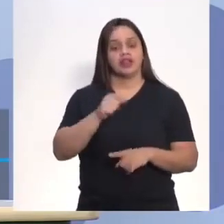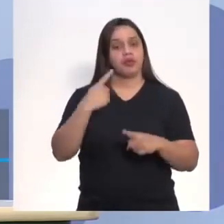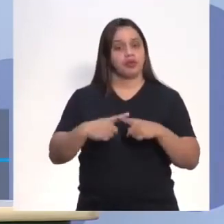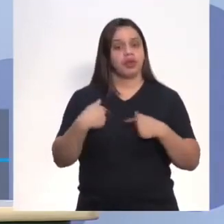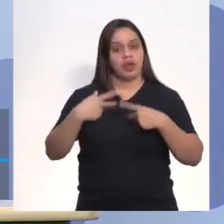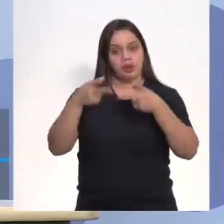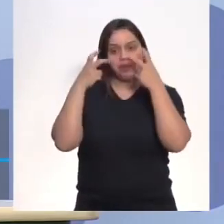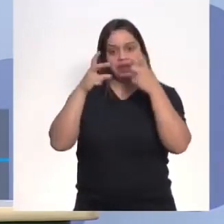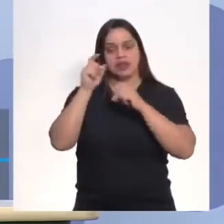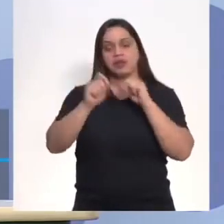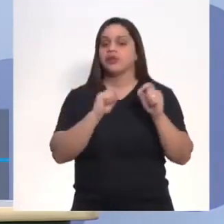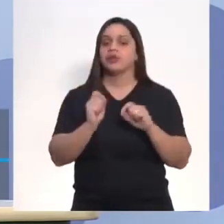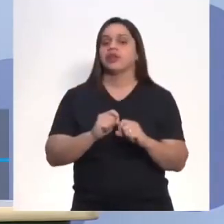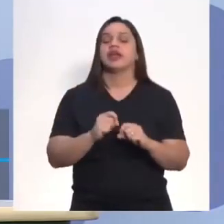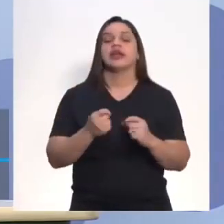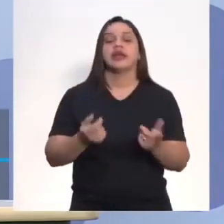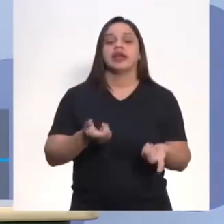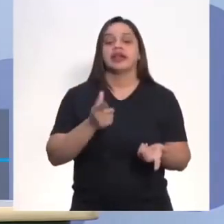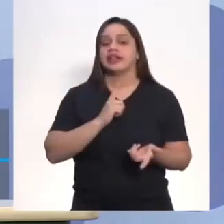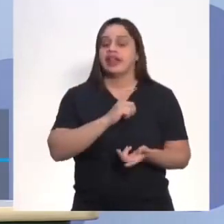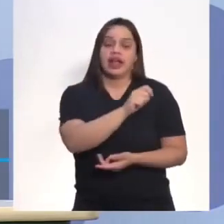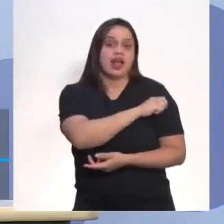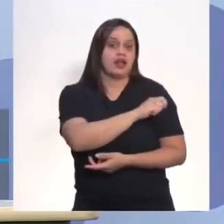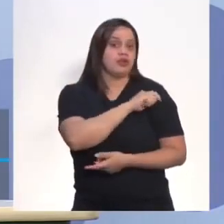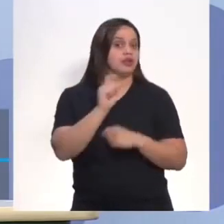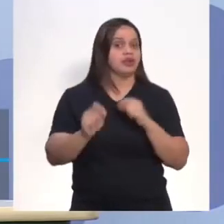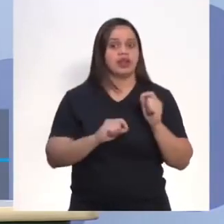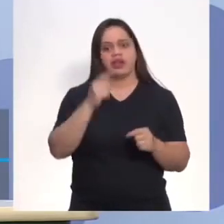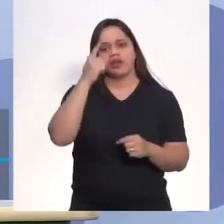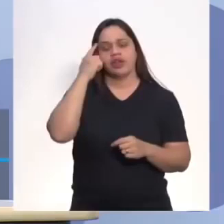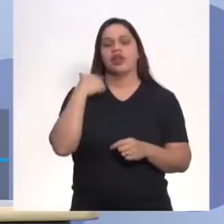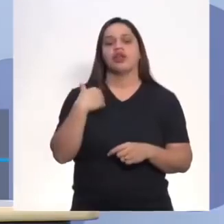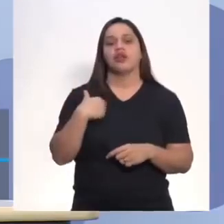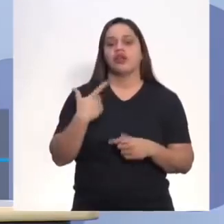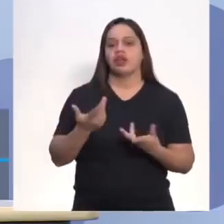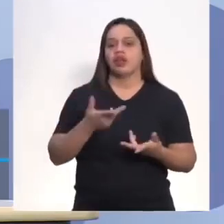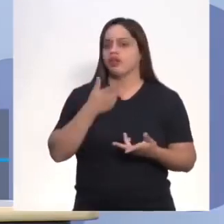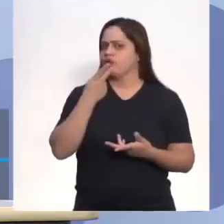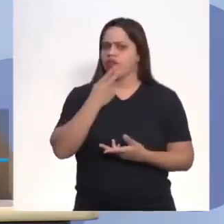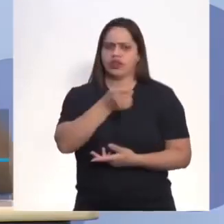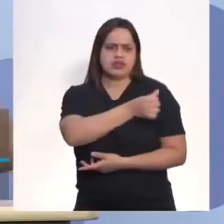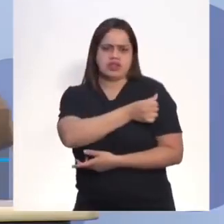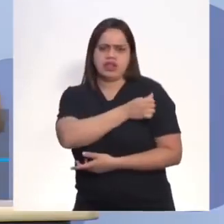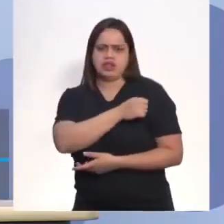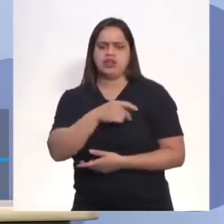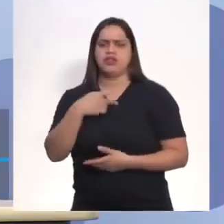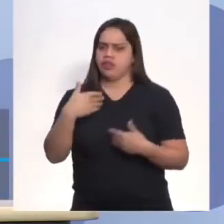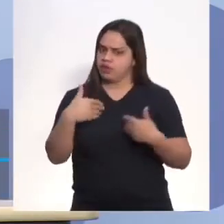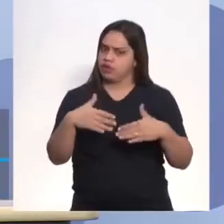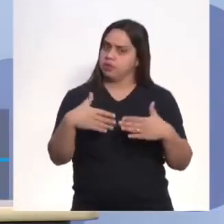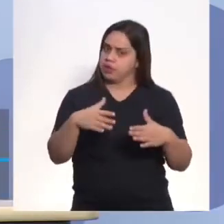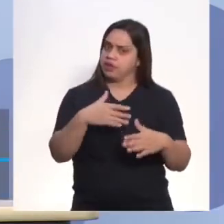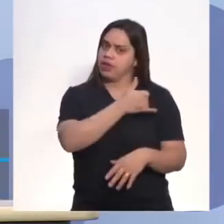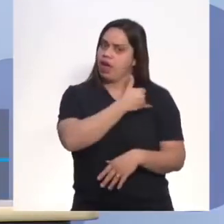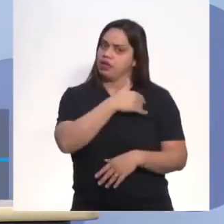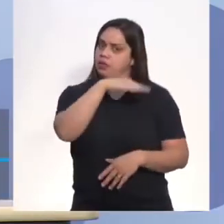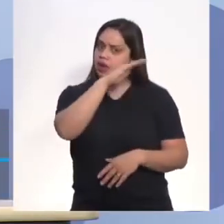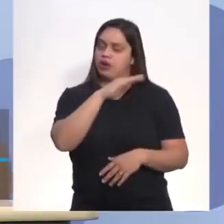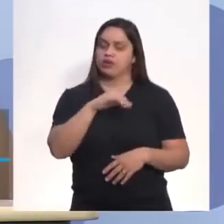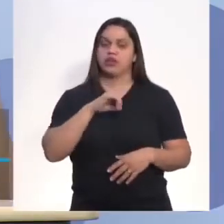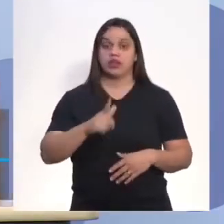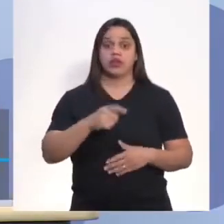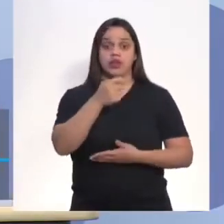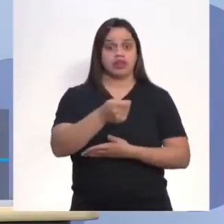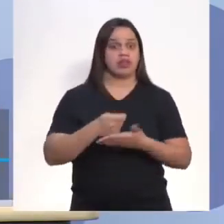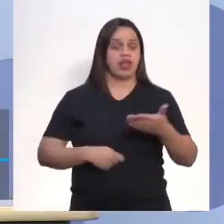percebo assim, muitas vezes tem alunos que eles... Tô falando, gente, não do sexto, tô falando mais pra frente até. Vocês vão ter uns